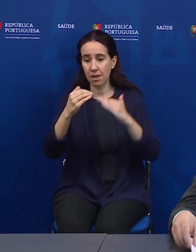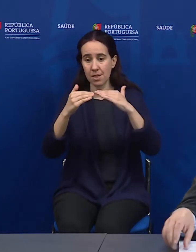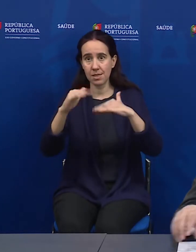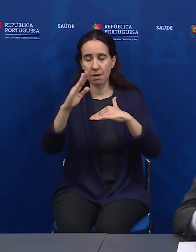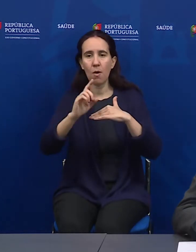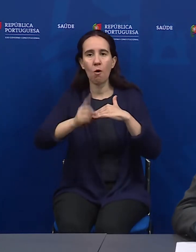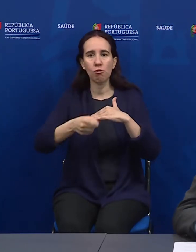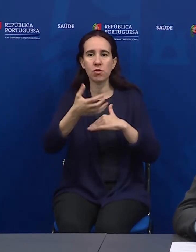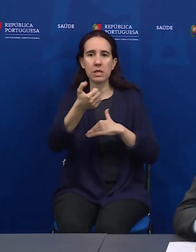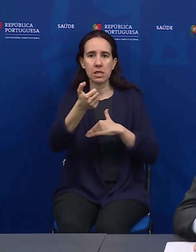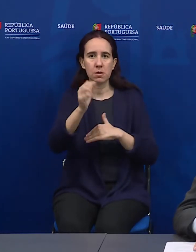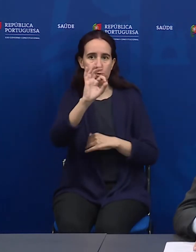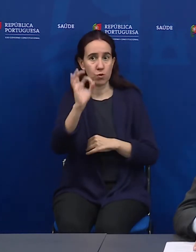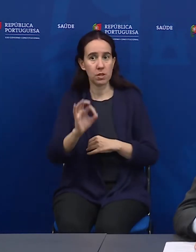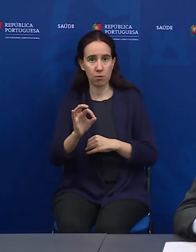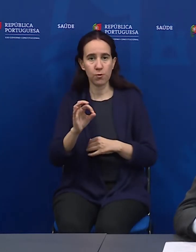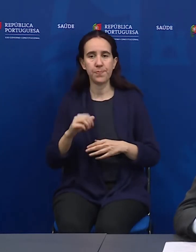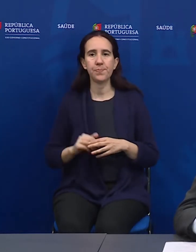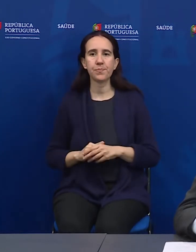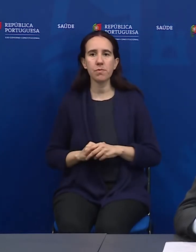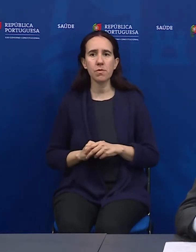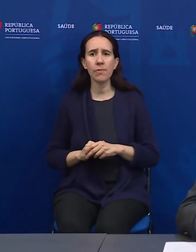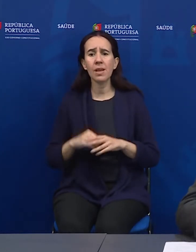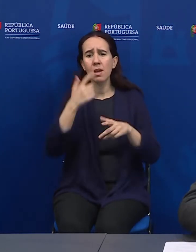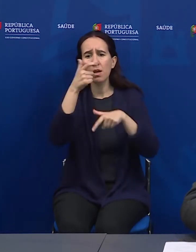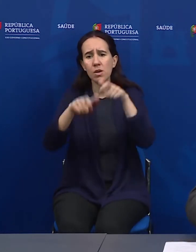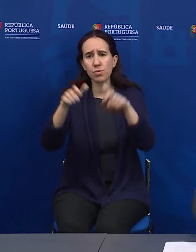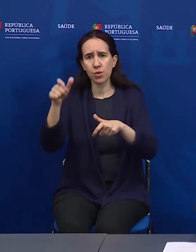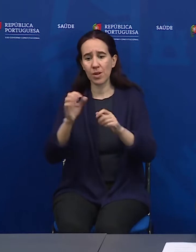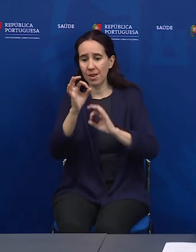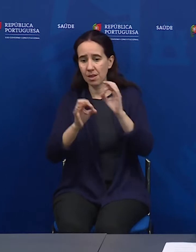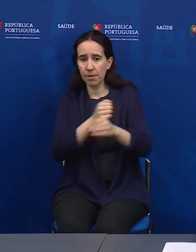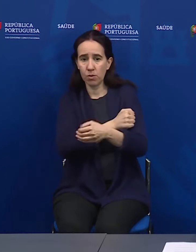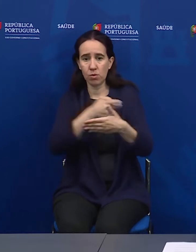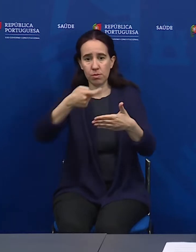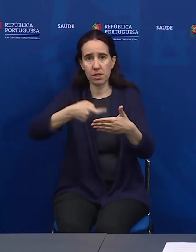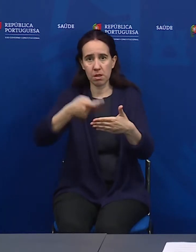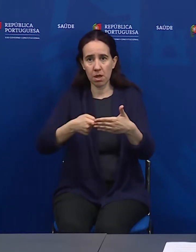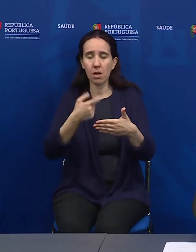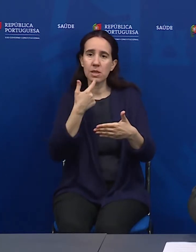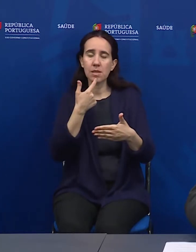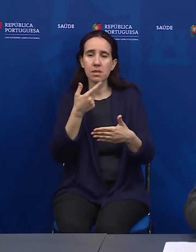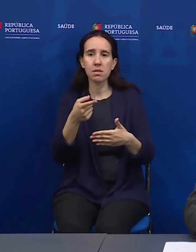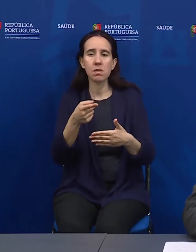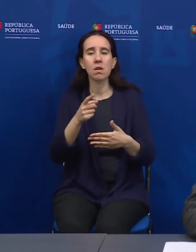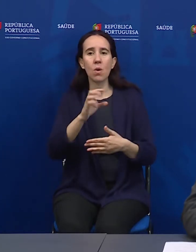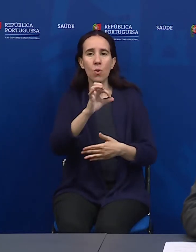anos é de 15%. As pessoas em tratamento domiciliário representam